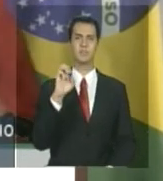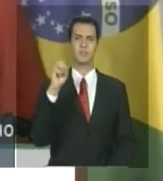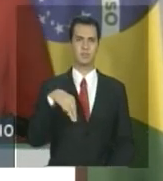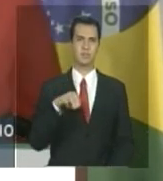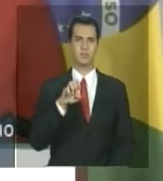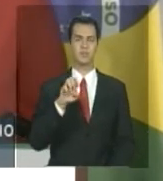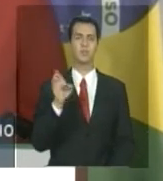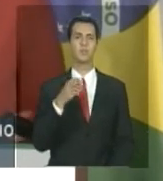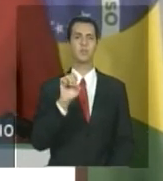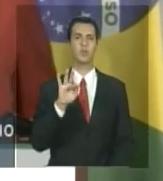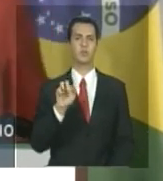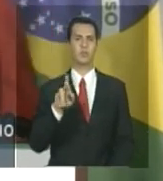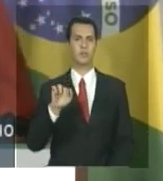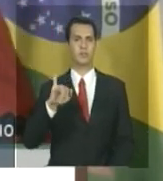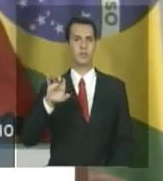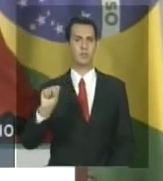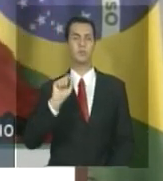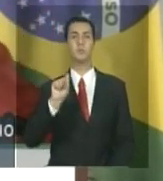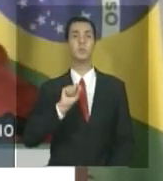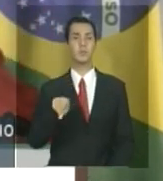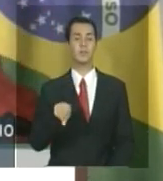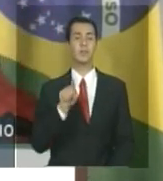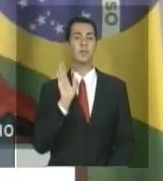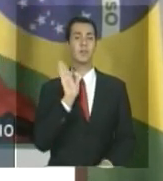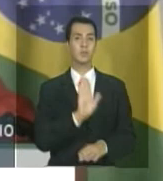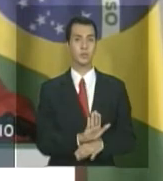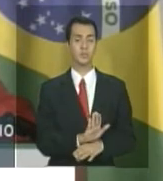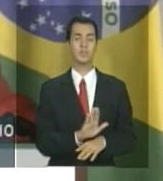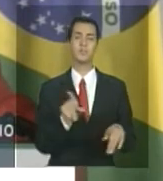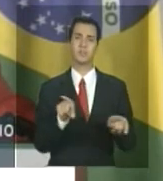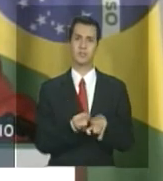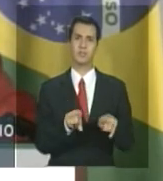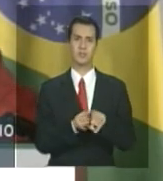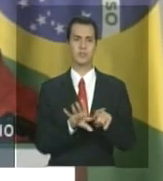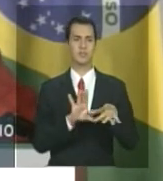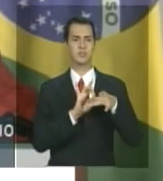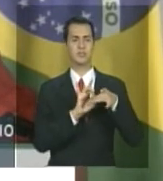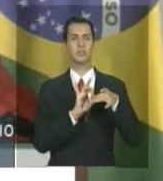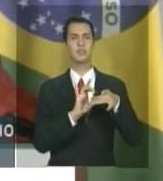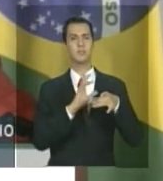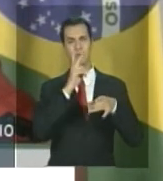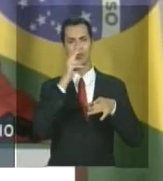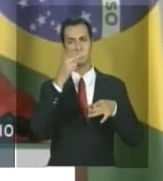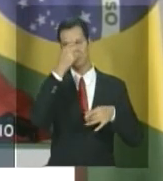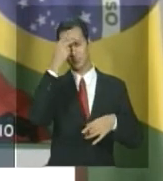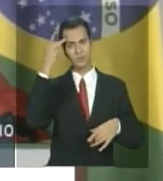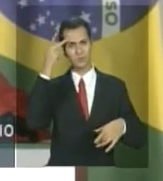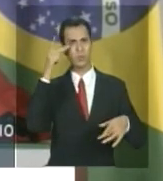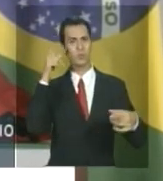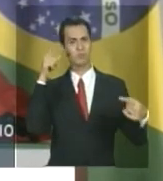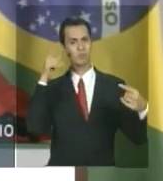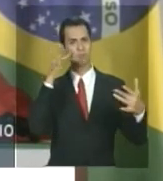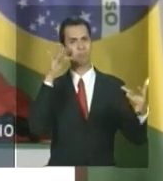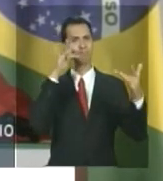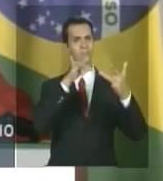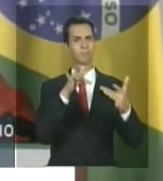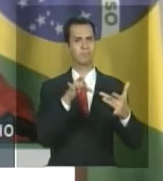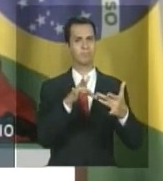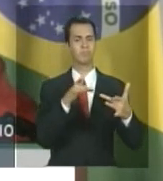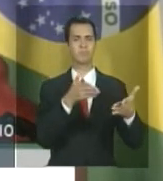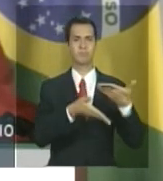essa oportunidade, ele também estreita relações entre as pessoas e entre essas